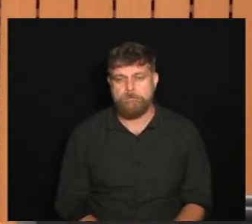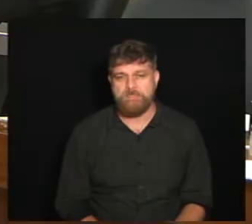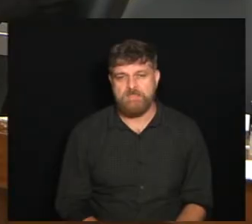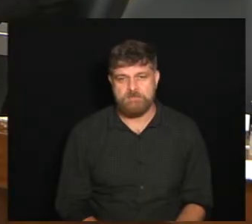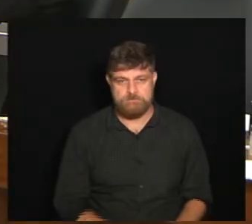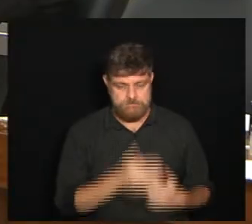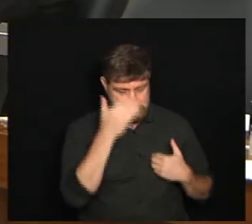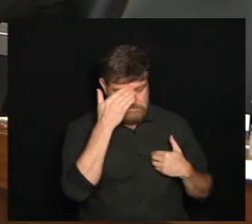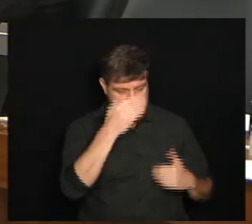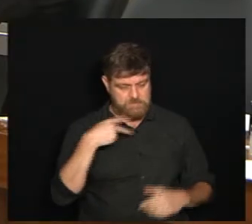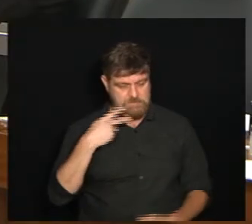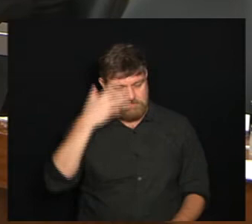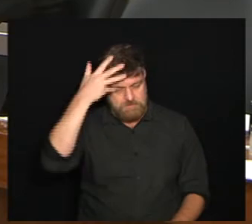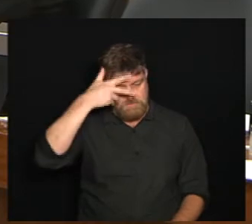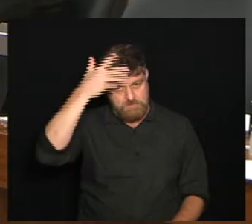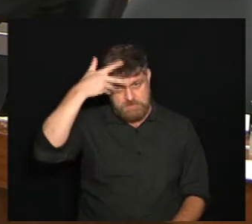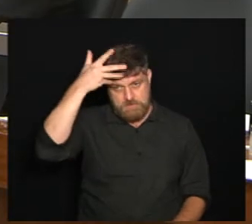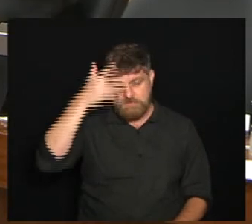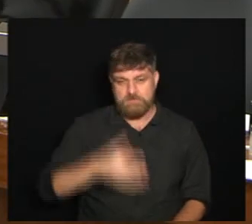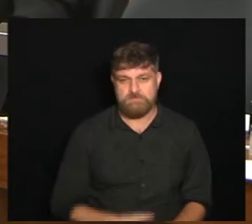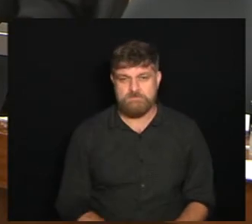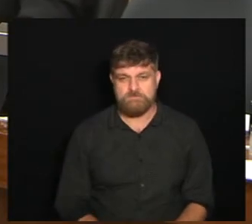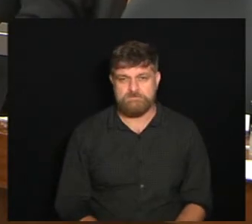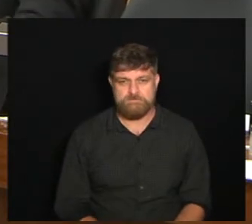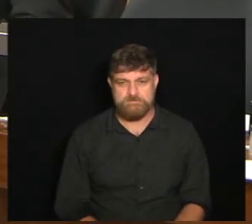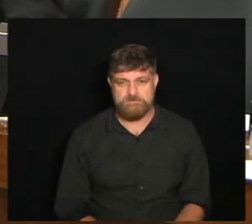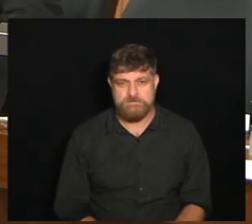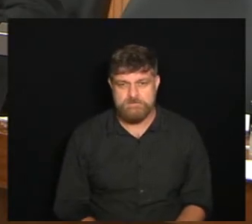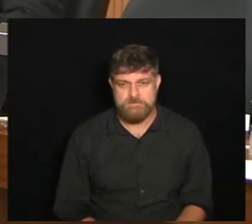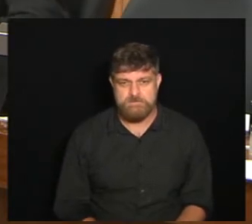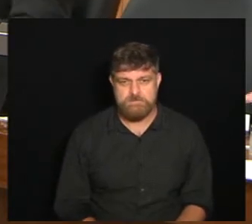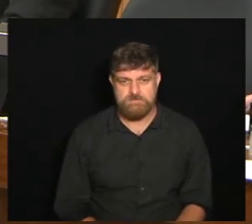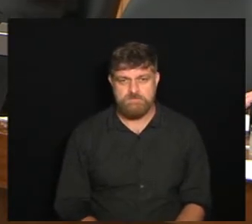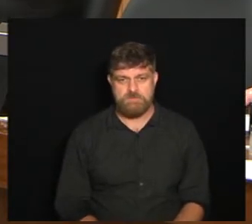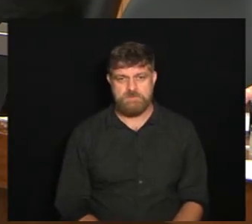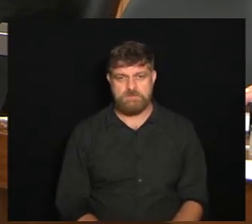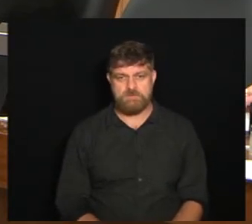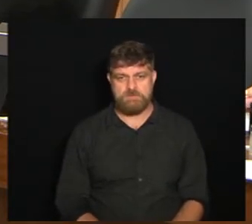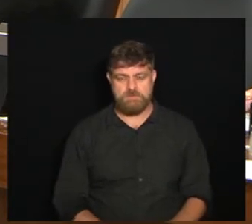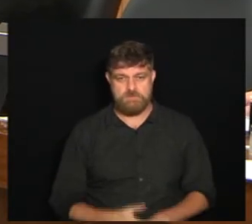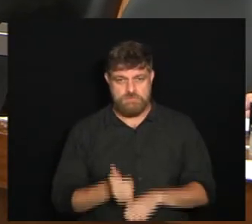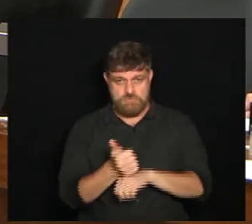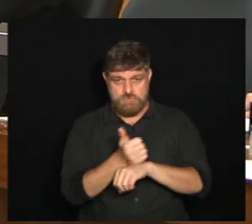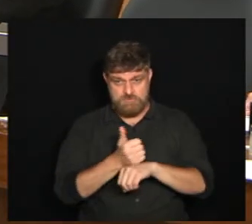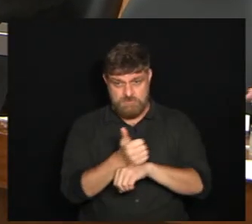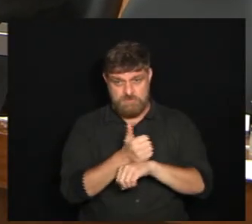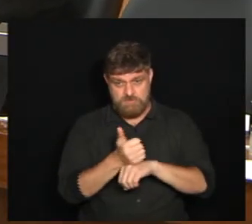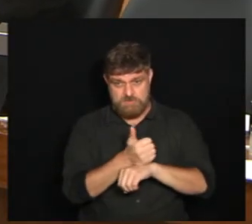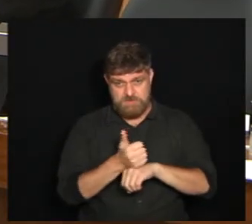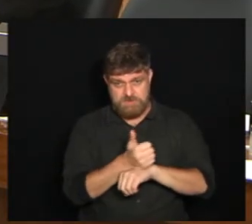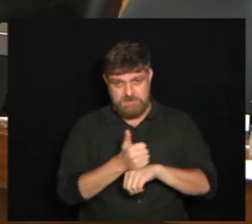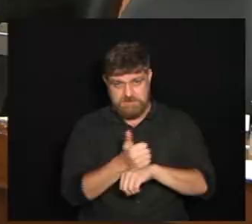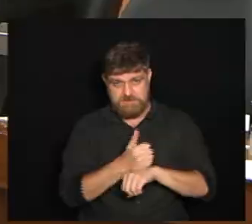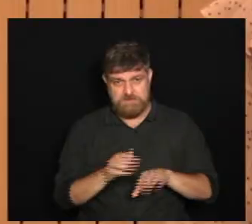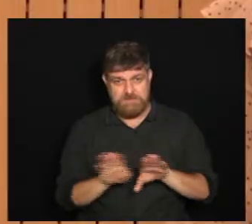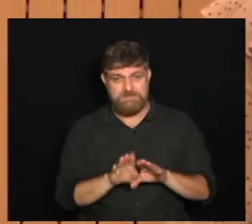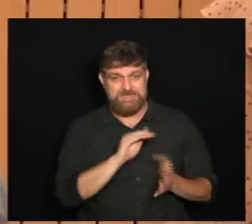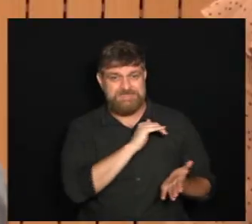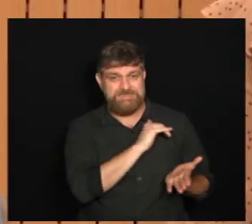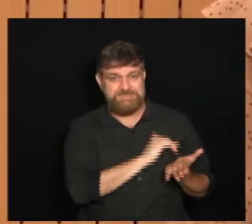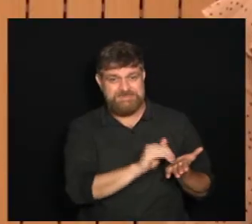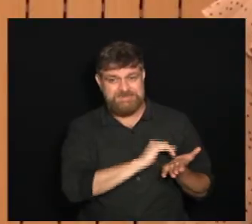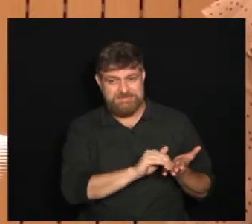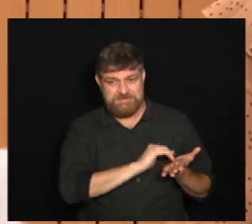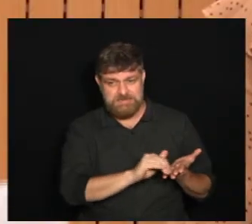Obrigado, vereador Rodrigo da Farmadic. Os nossos técnicos e a nossa secretaria